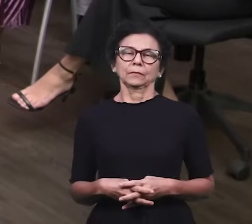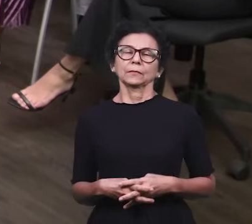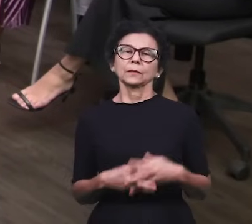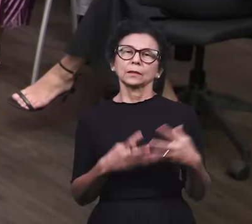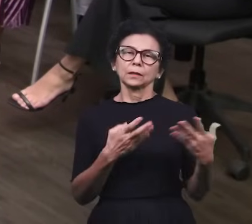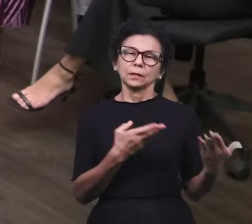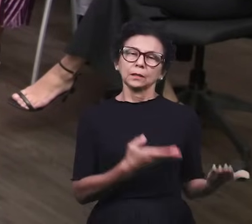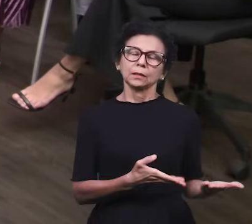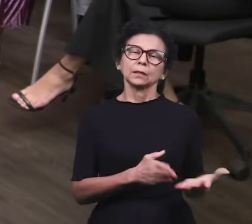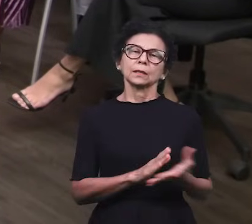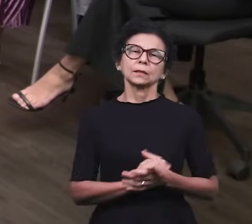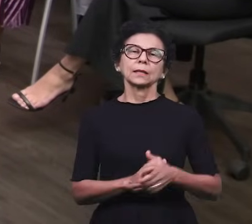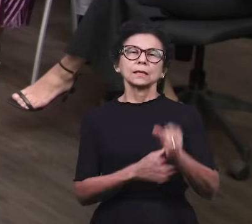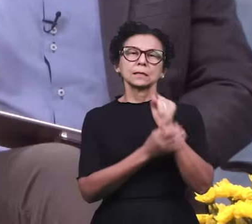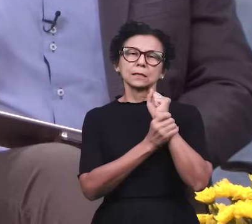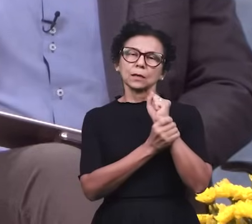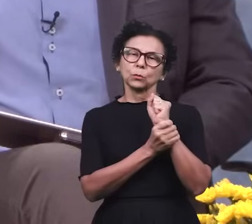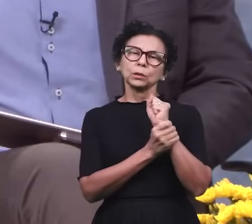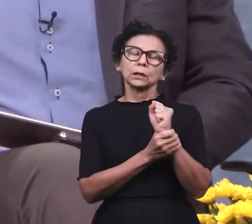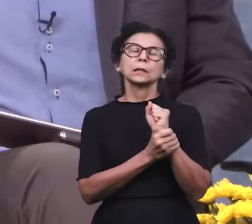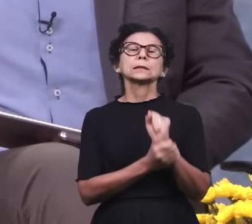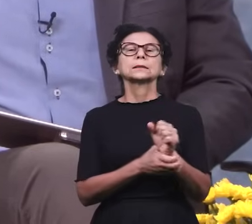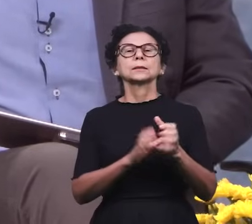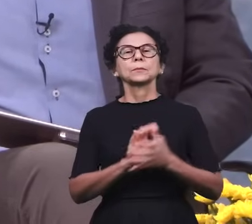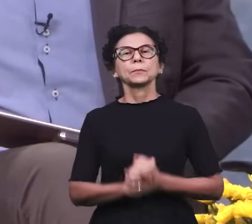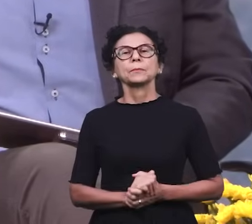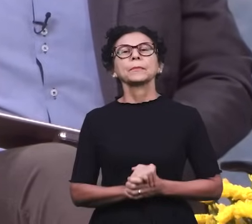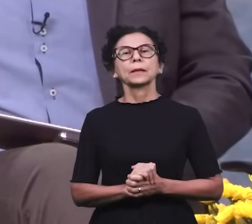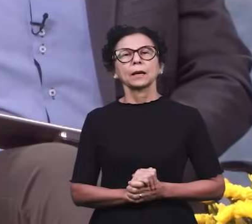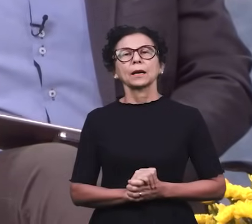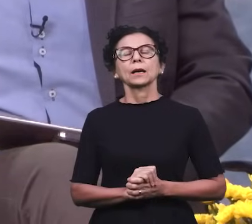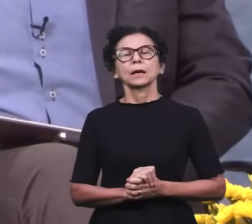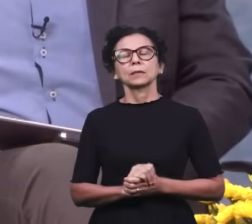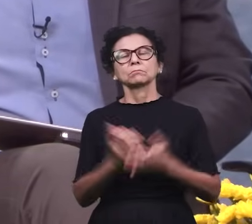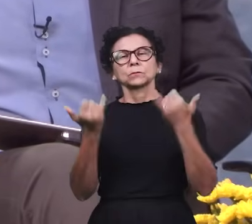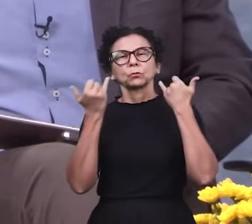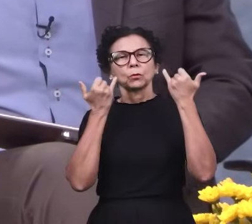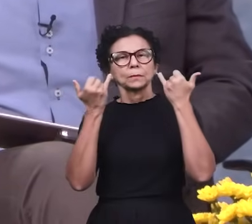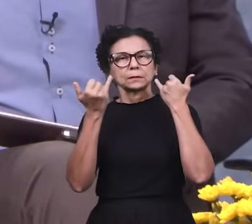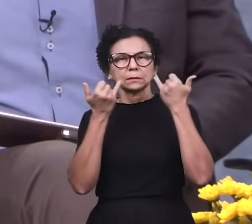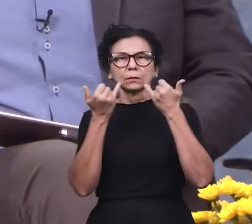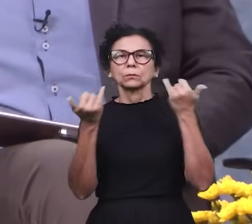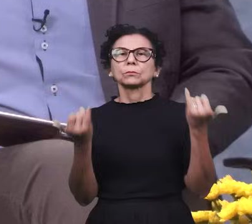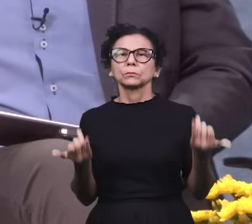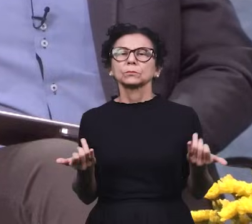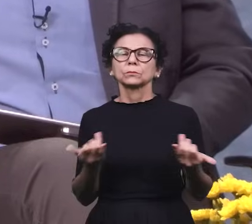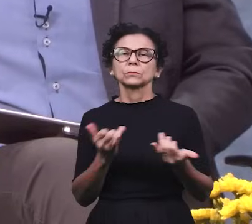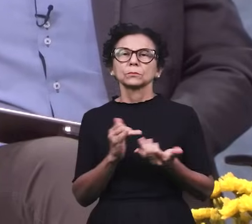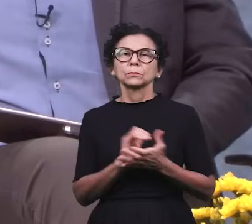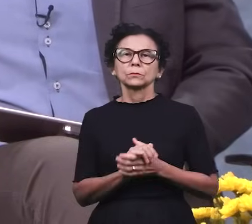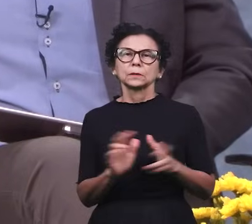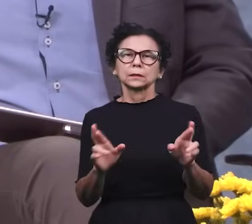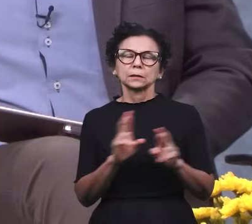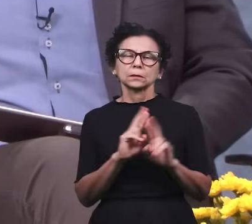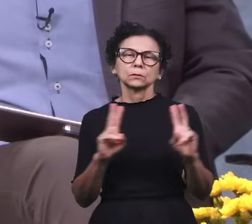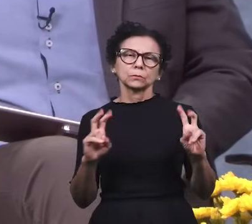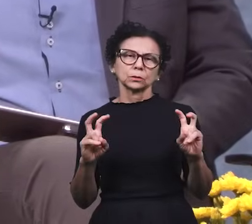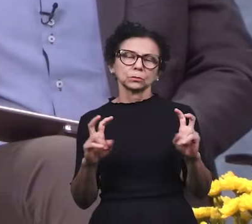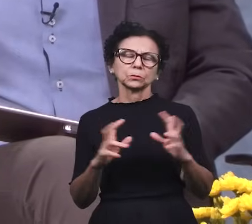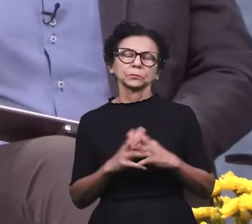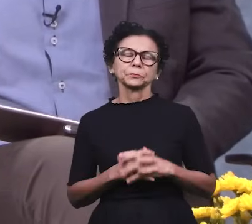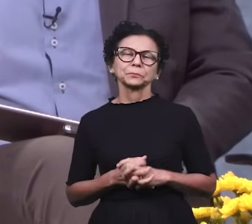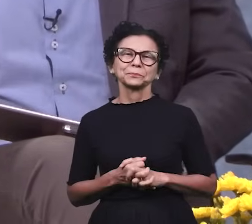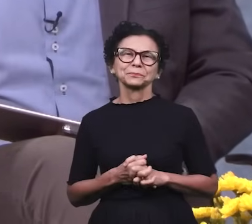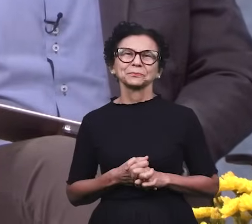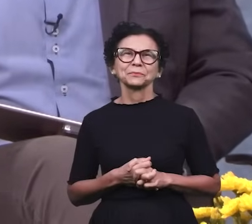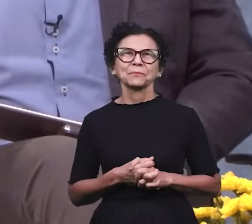em autoridade aquilo que ele vai trazer hoje como informação para todos nós, também trouxe na semana passada.